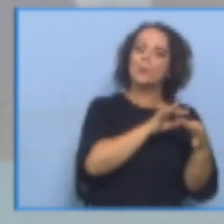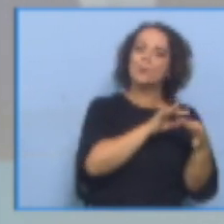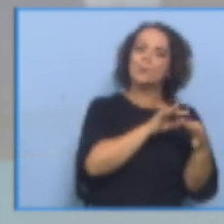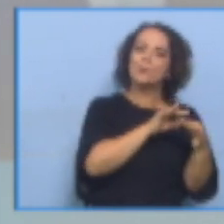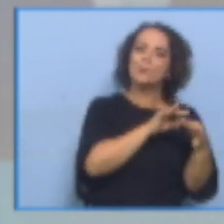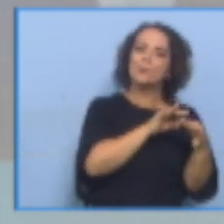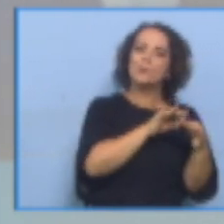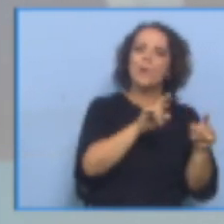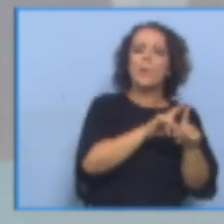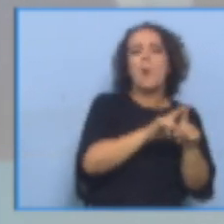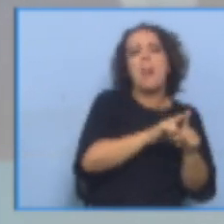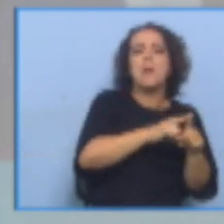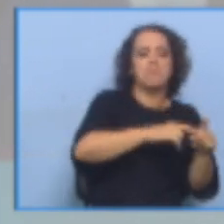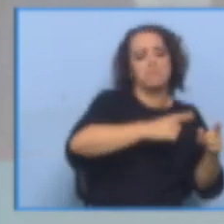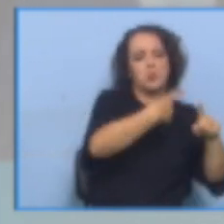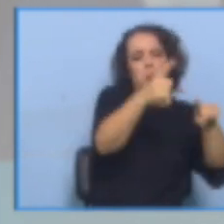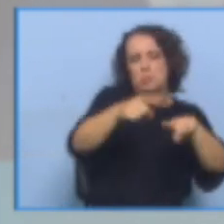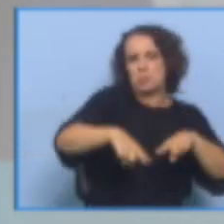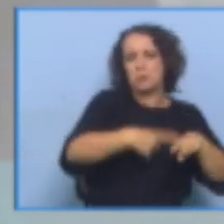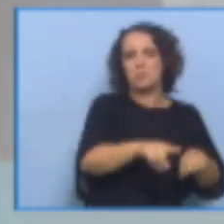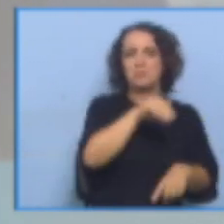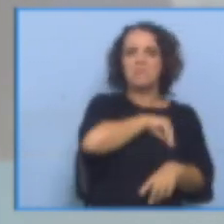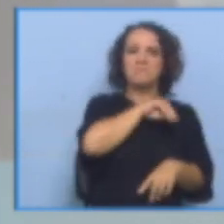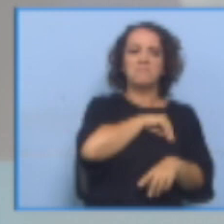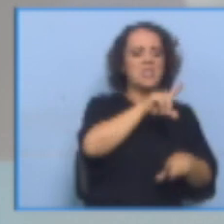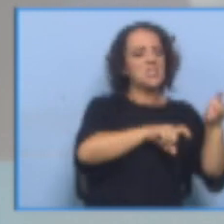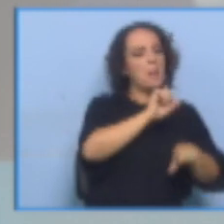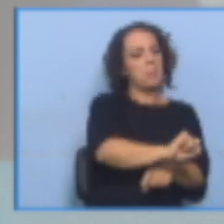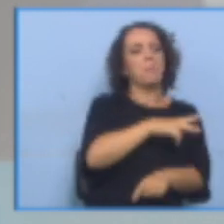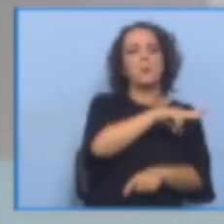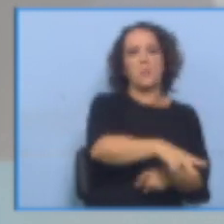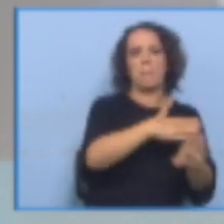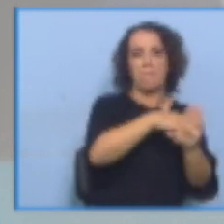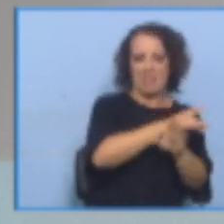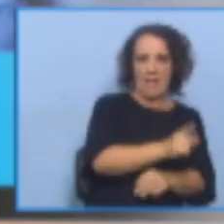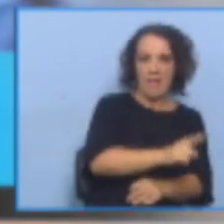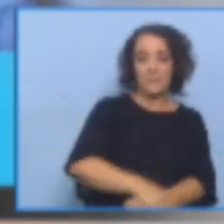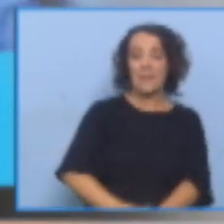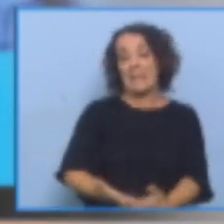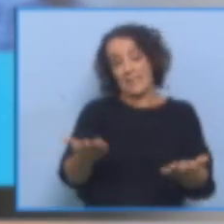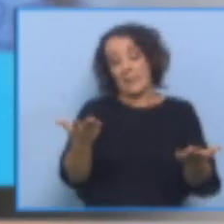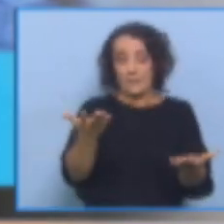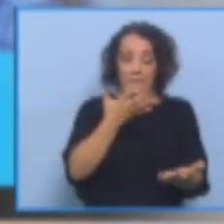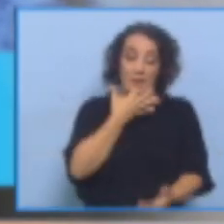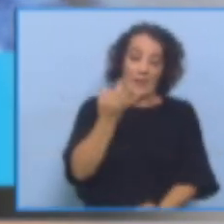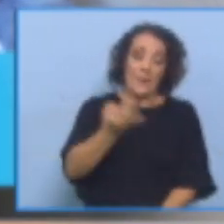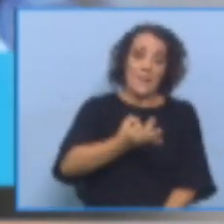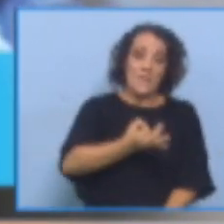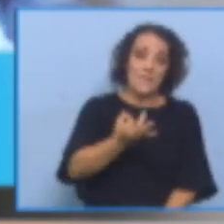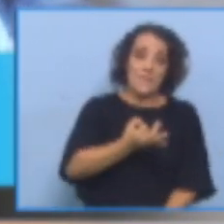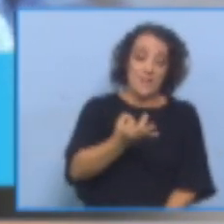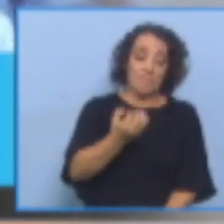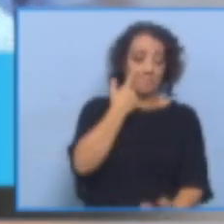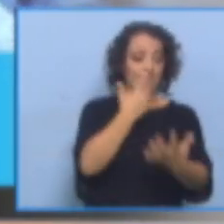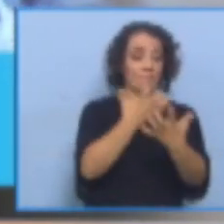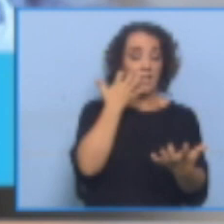que mais indiferenciados, digamos assim, ganham à escala portuguesa, não é? Pois, é um bocadinho reflexo